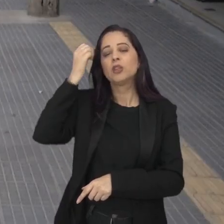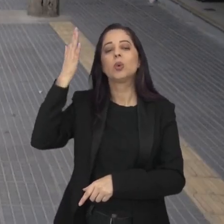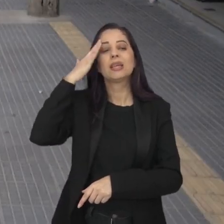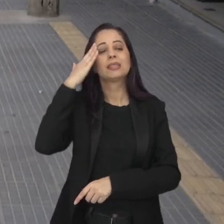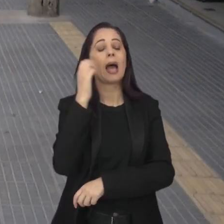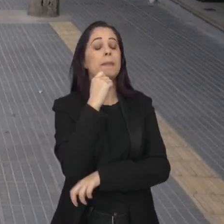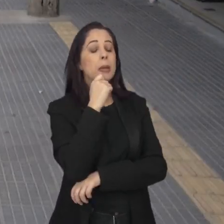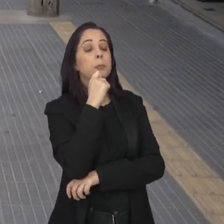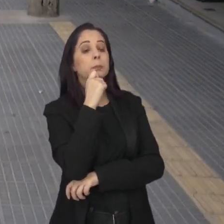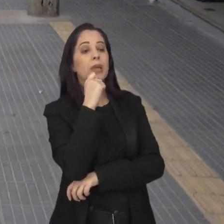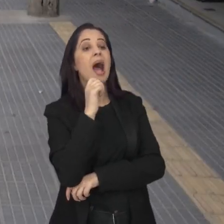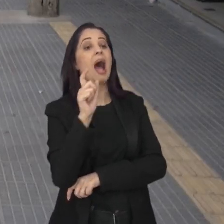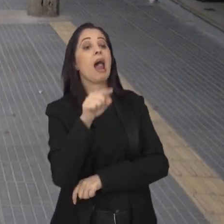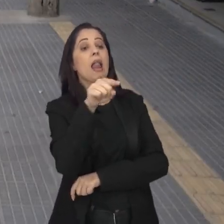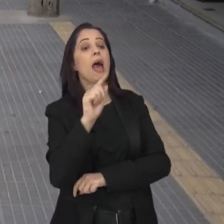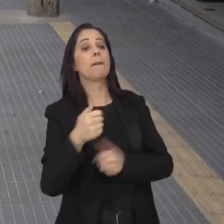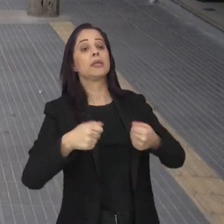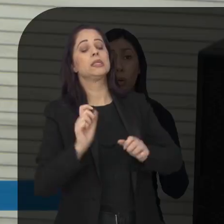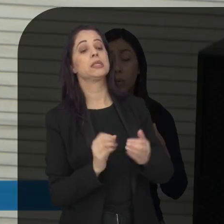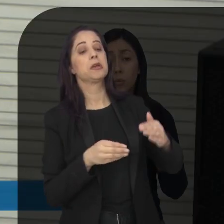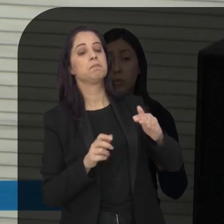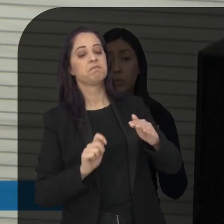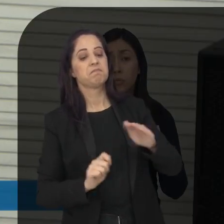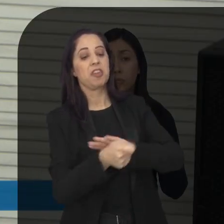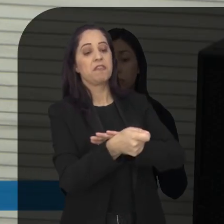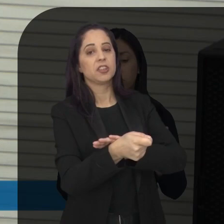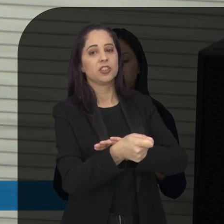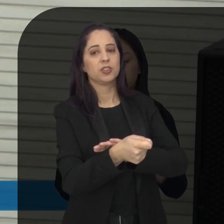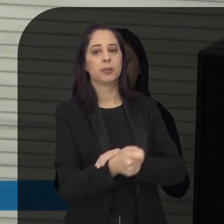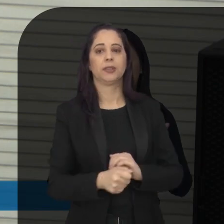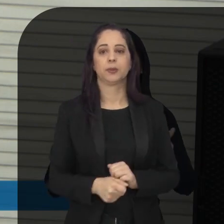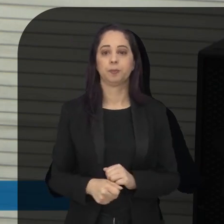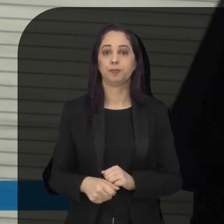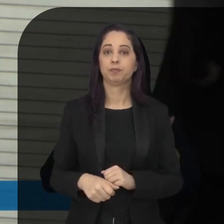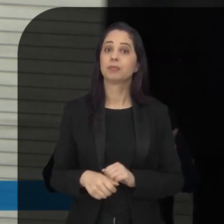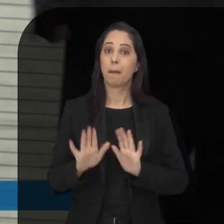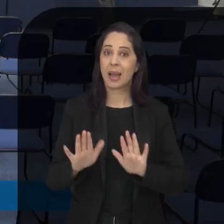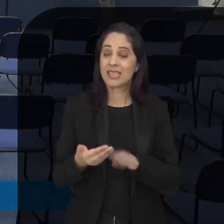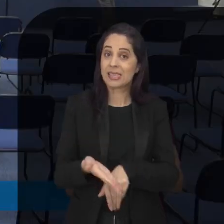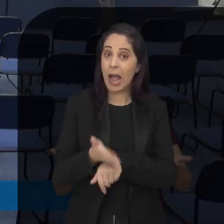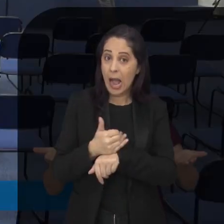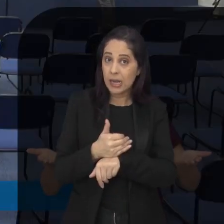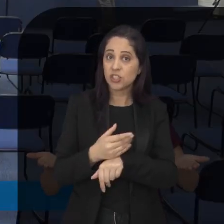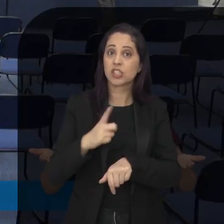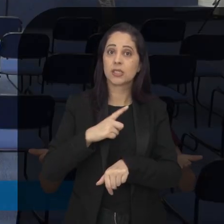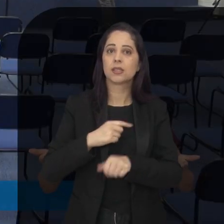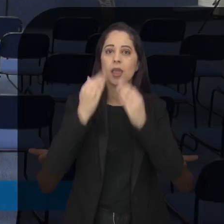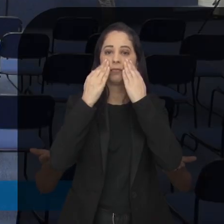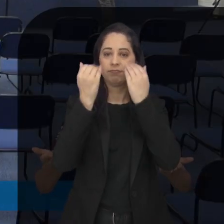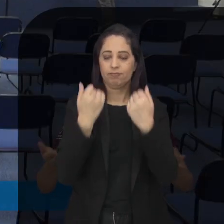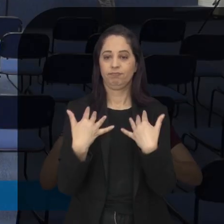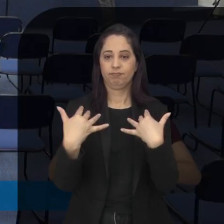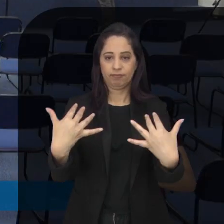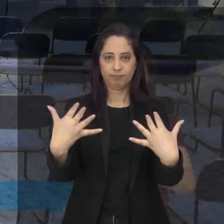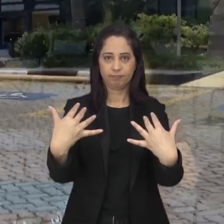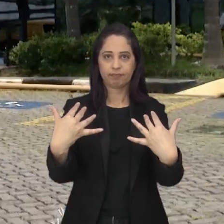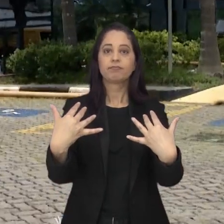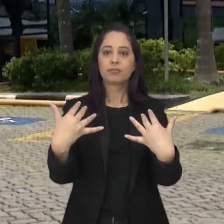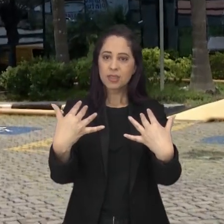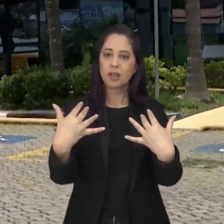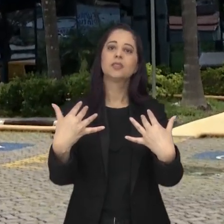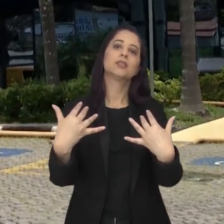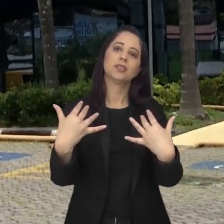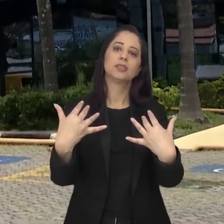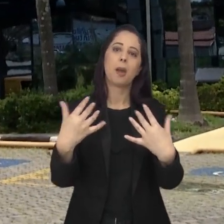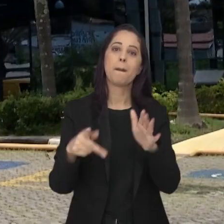quais as áreas precisam de investimento. Essas sugestões são colhidas durante audiências públicas, que também são promovidas pela